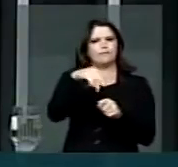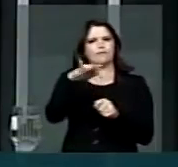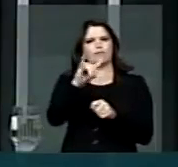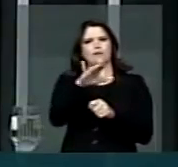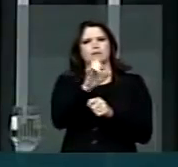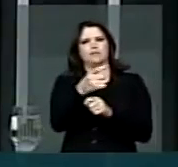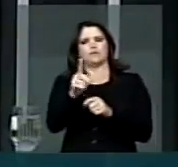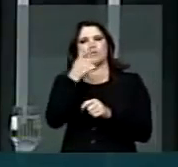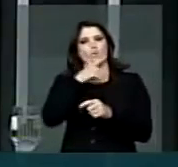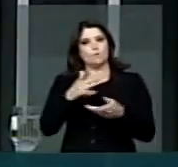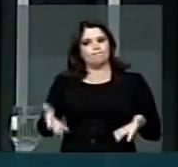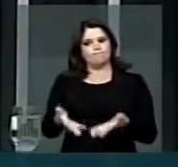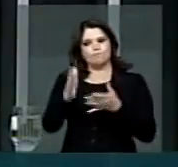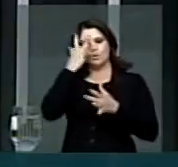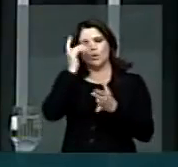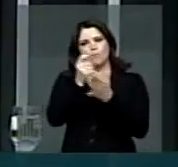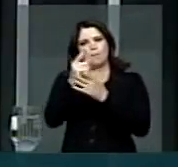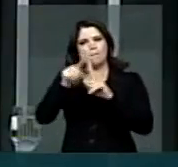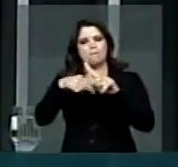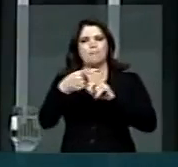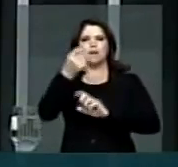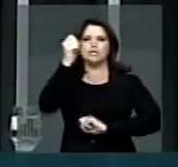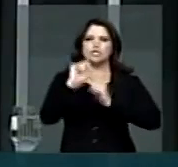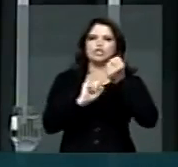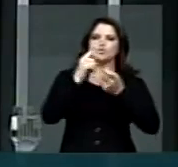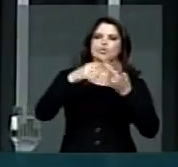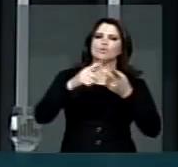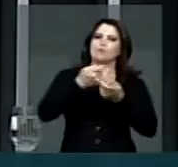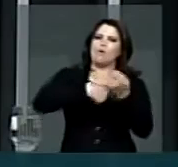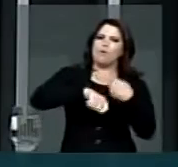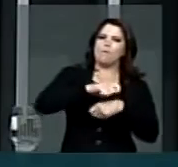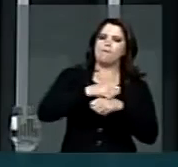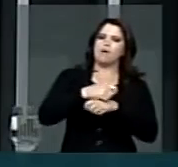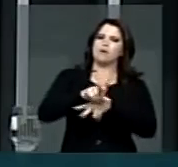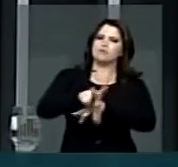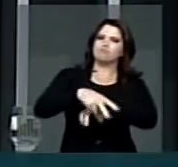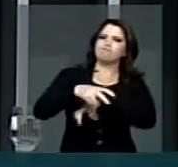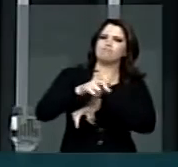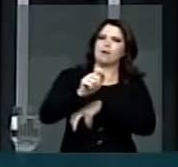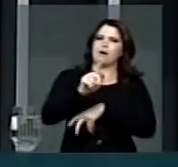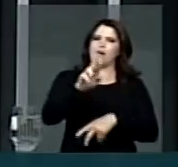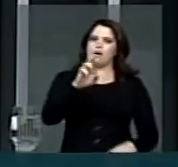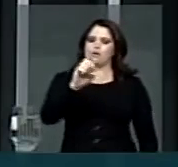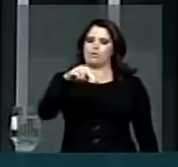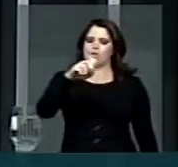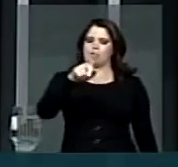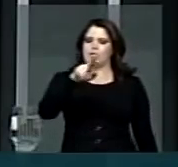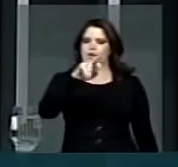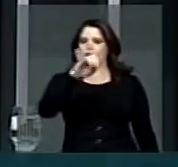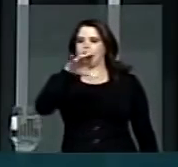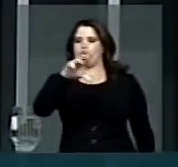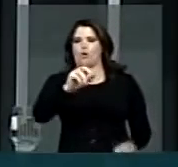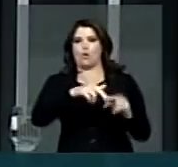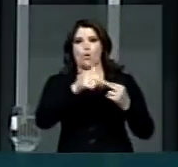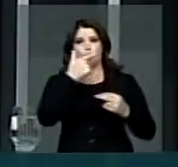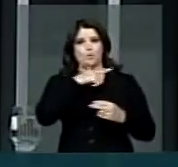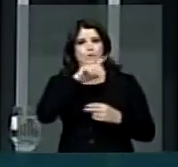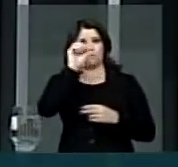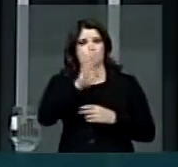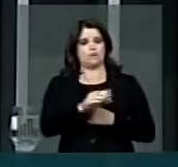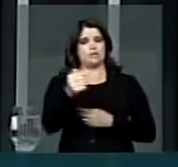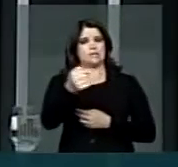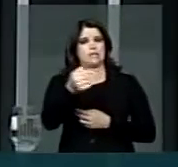consumo, fortaleceu a indústria, o comércio, o agronegócio brasileiro e transformou o país na 7ª economia do